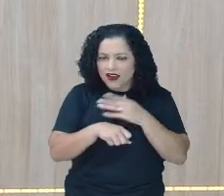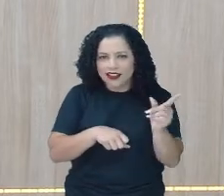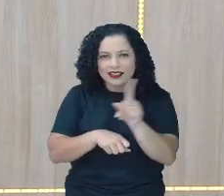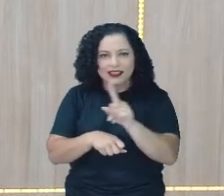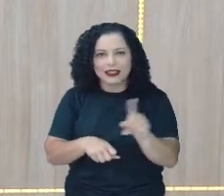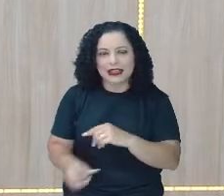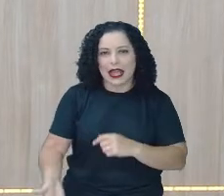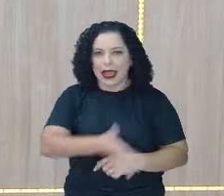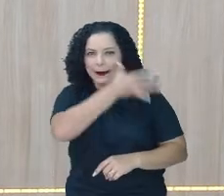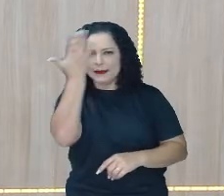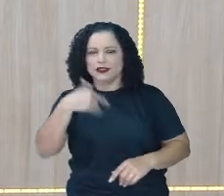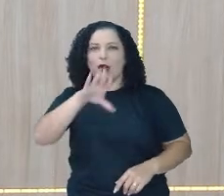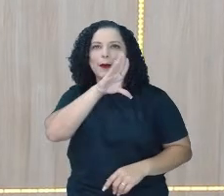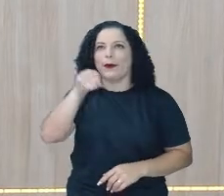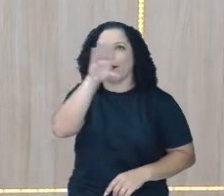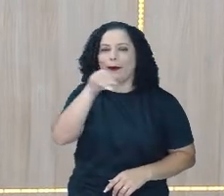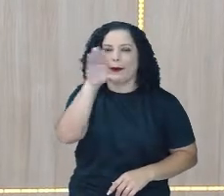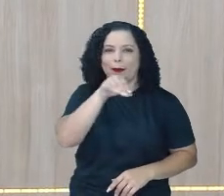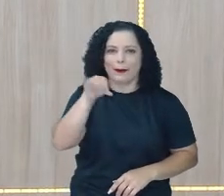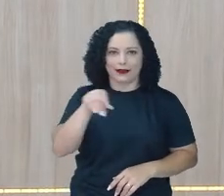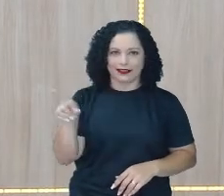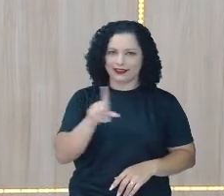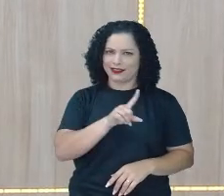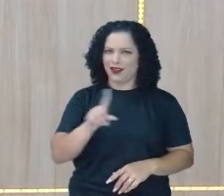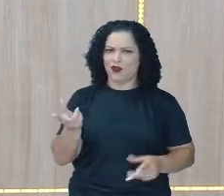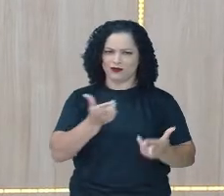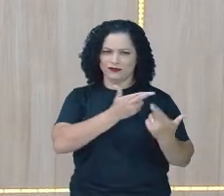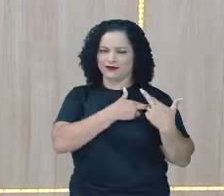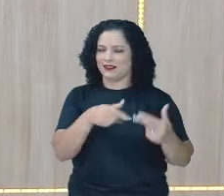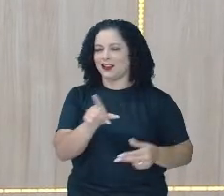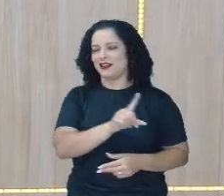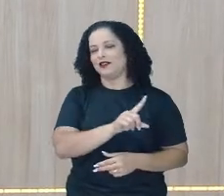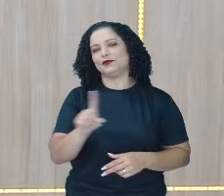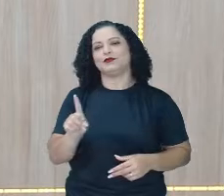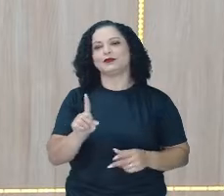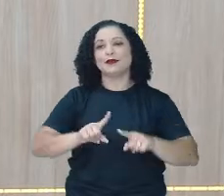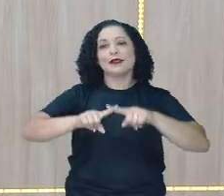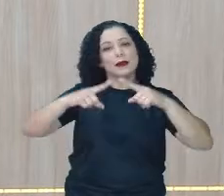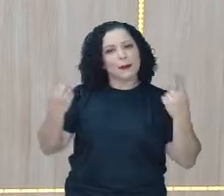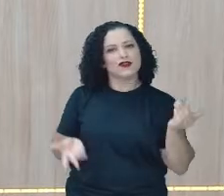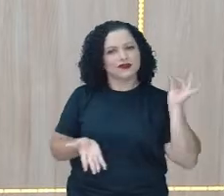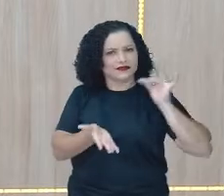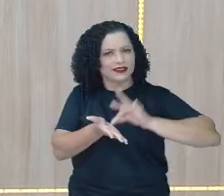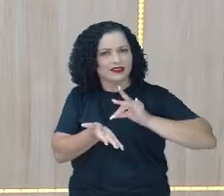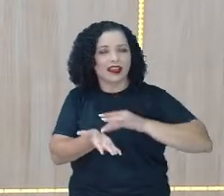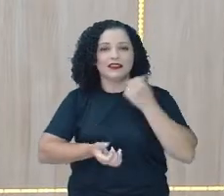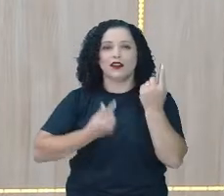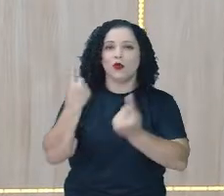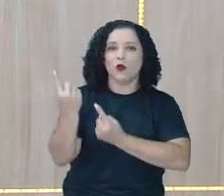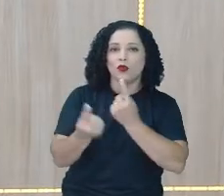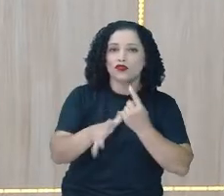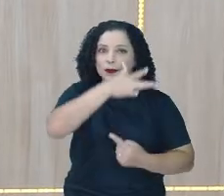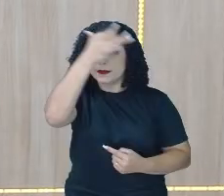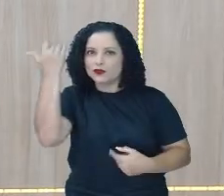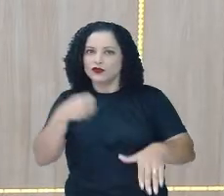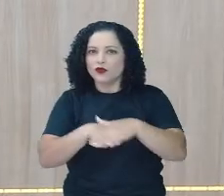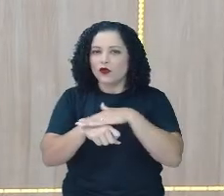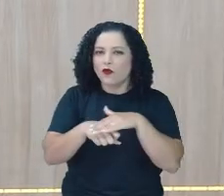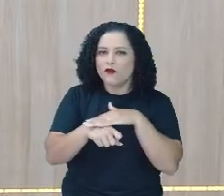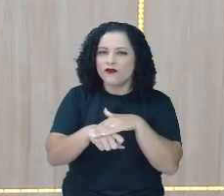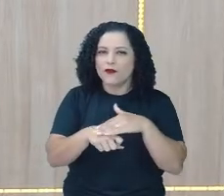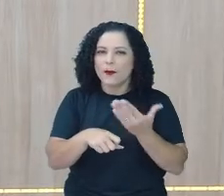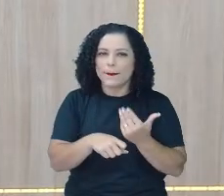tagarela aqui é que vai ser responsável por nada, não. É que, de fato, algumas pessoas falam mais que